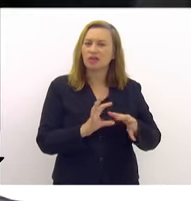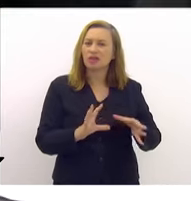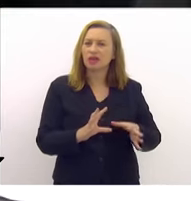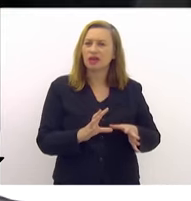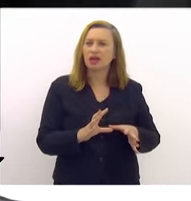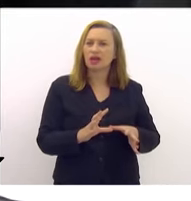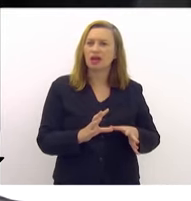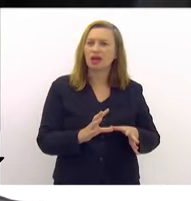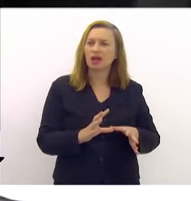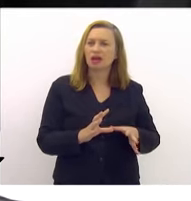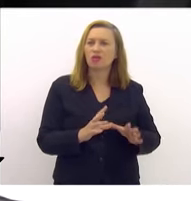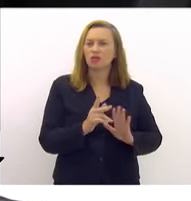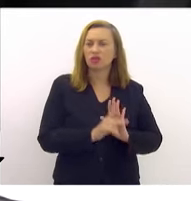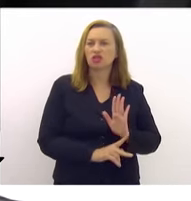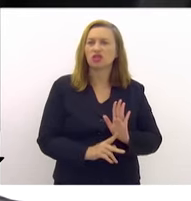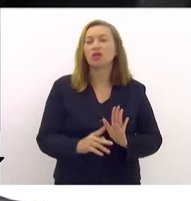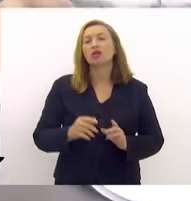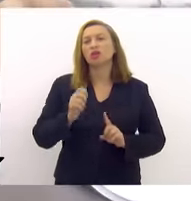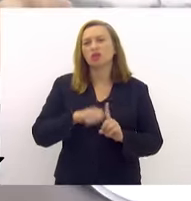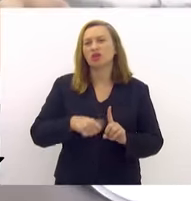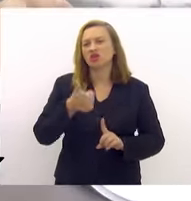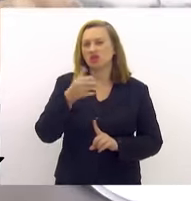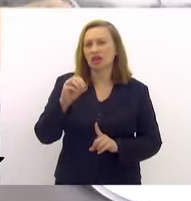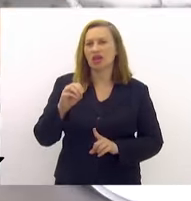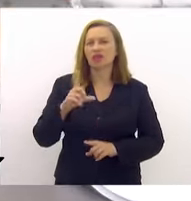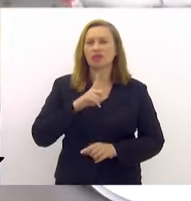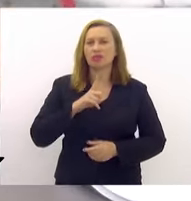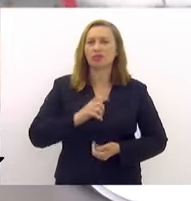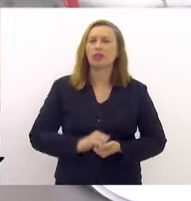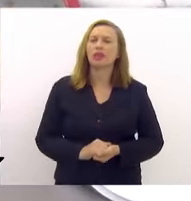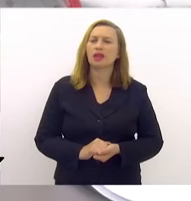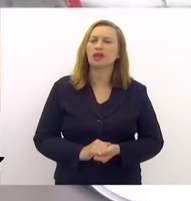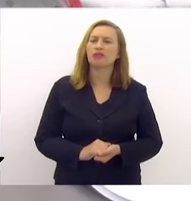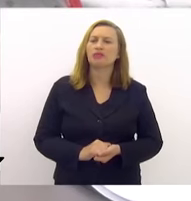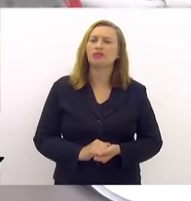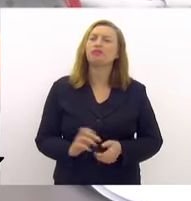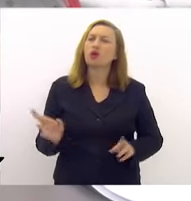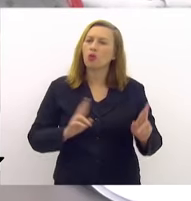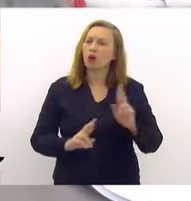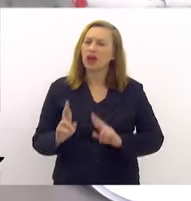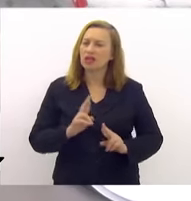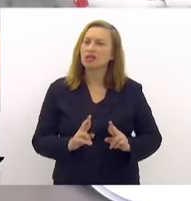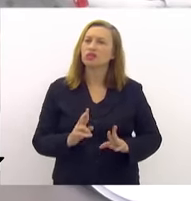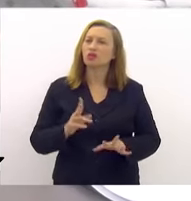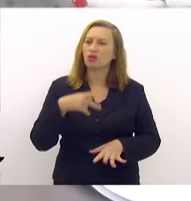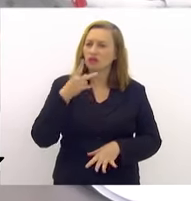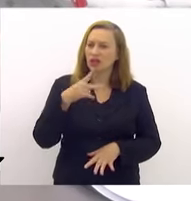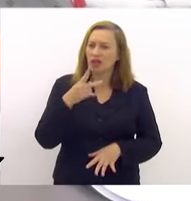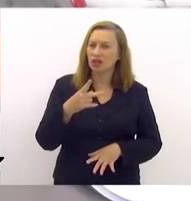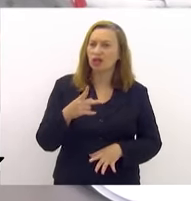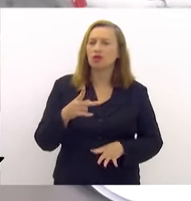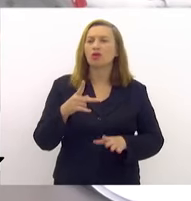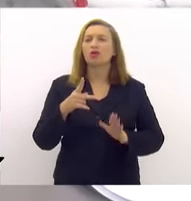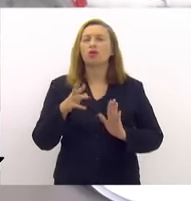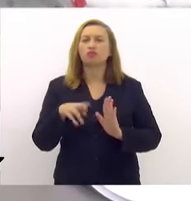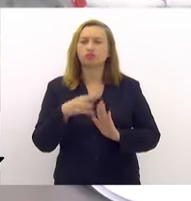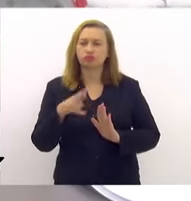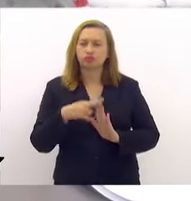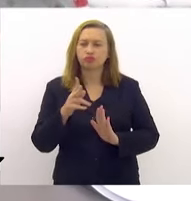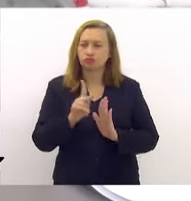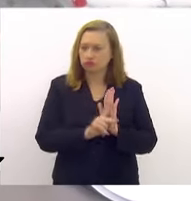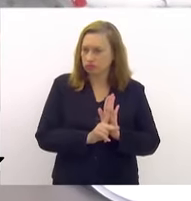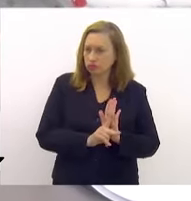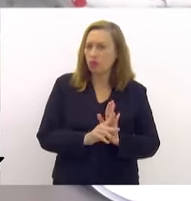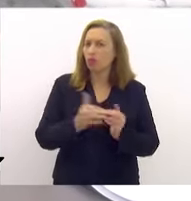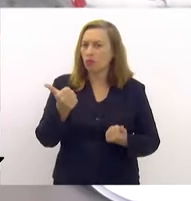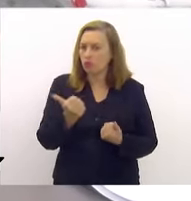MER-10. Sim. Presidente, o que eu ia dizer, em relação ao ponto que eu levantei do projeto de resolução, Vossa Excelência, com o